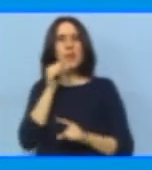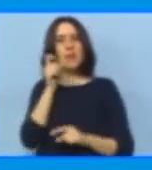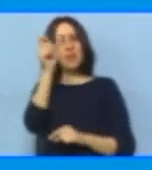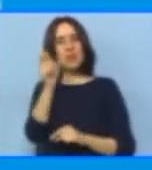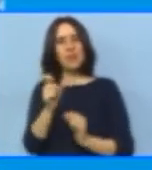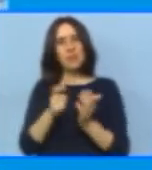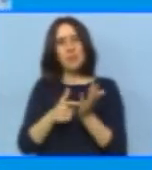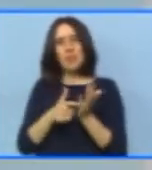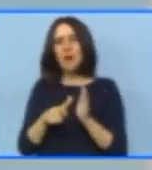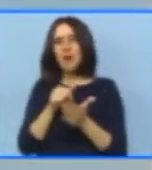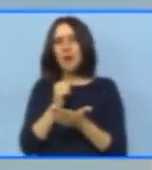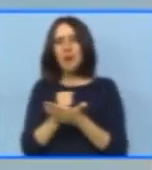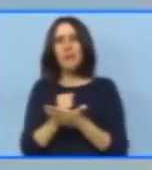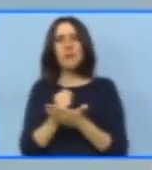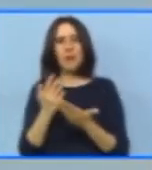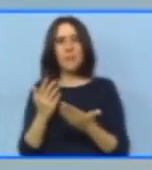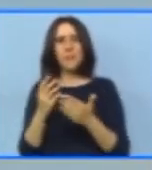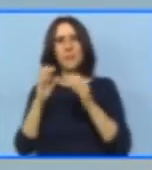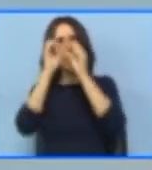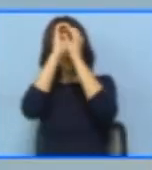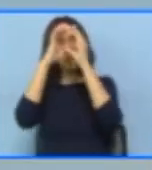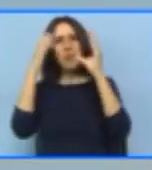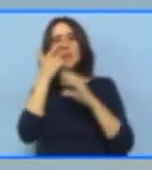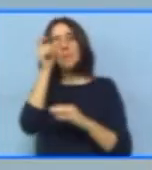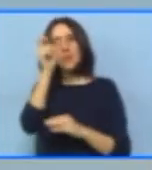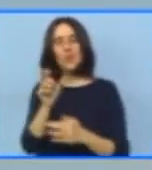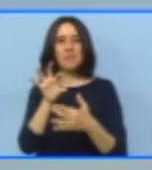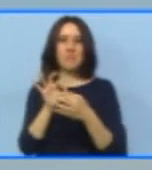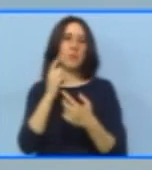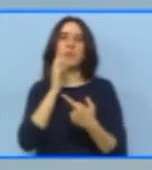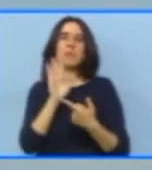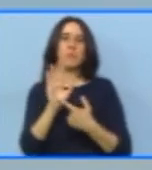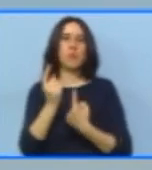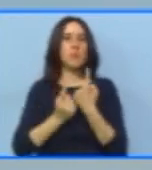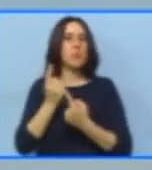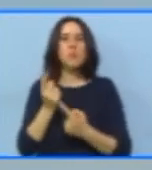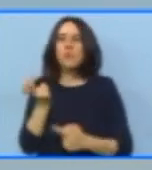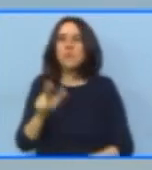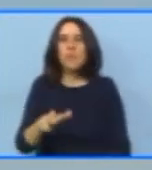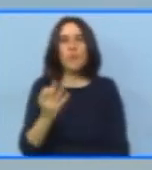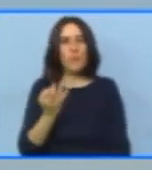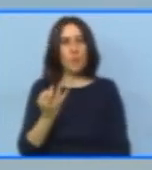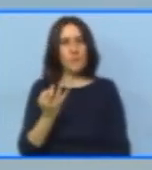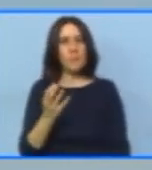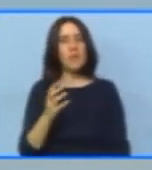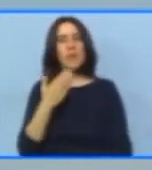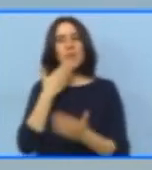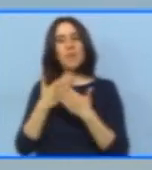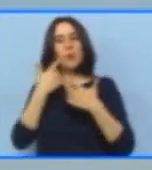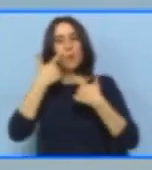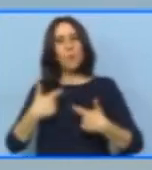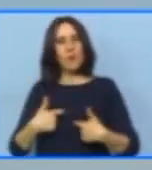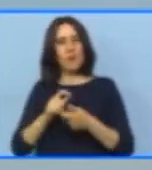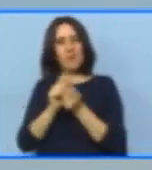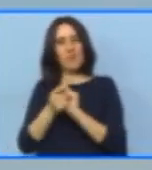a necessidade de relacionar a ideia com a pessoa, com um exemplo, com alguma coisa, com um episódio, de humanizar a